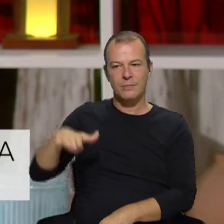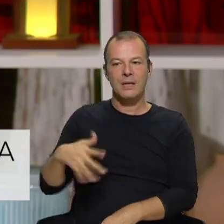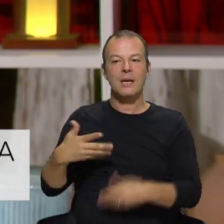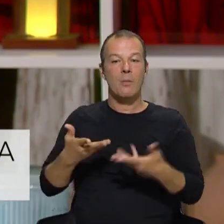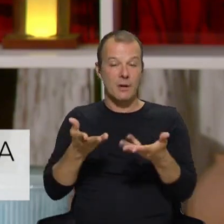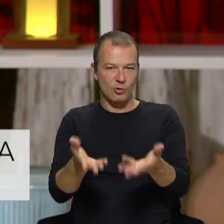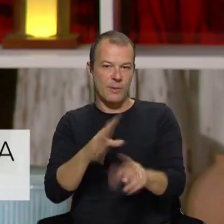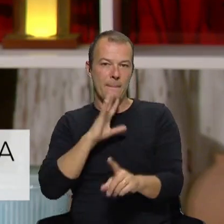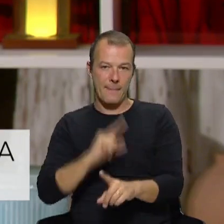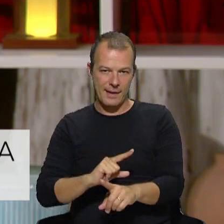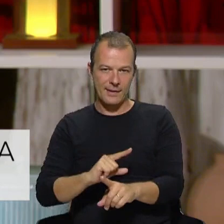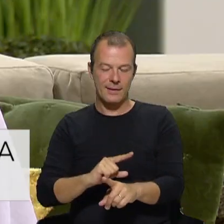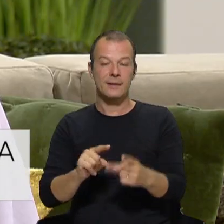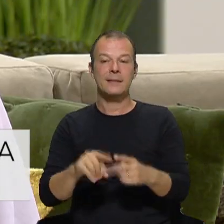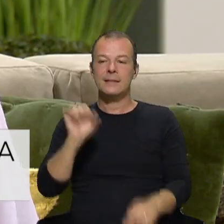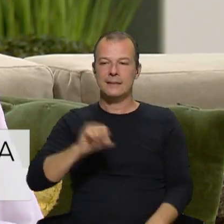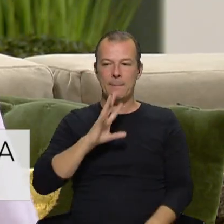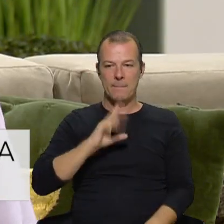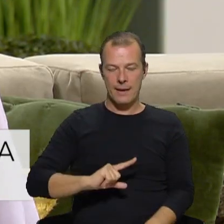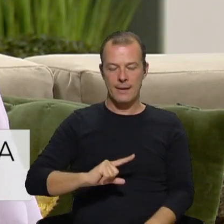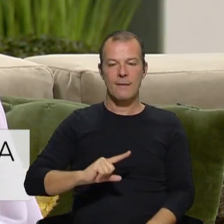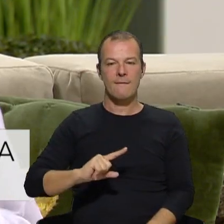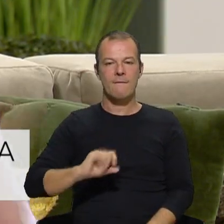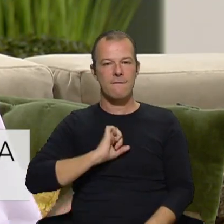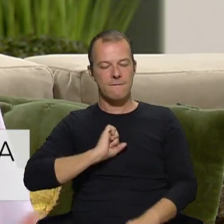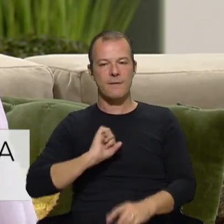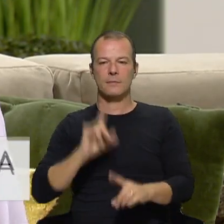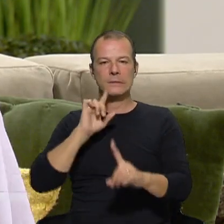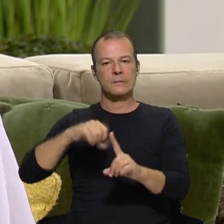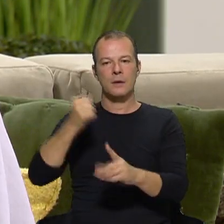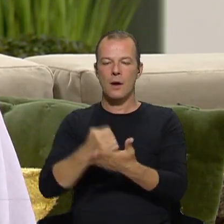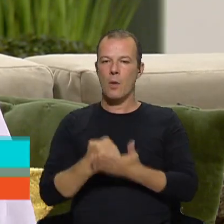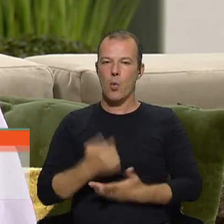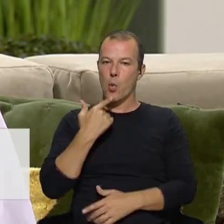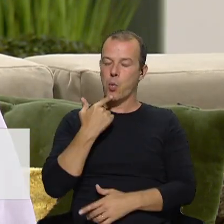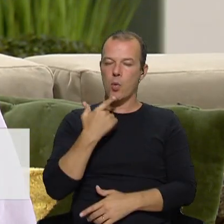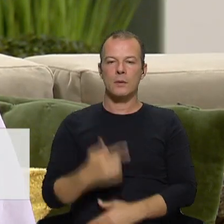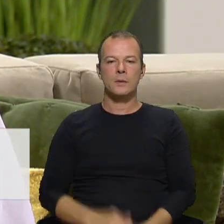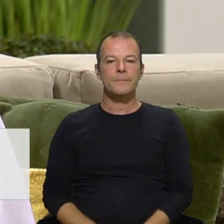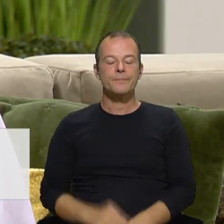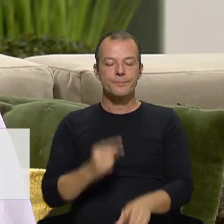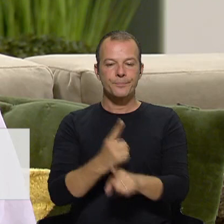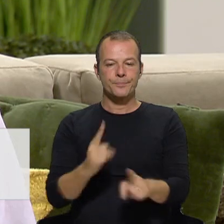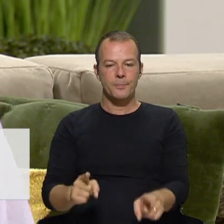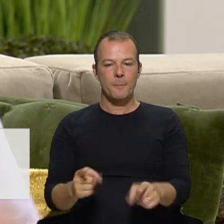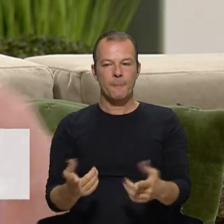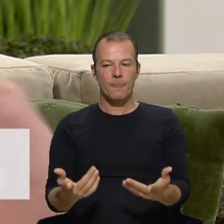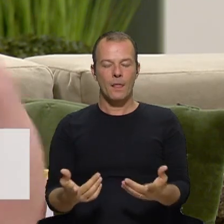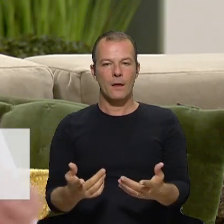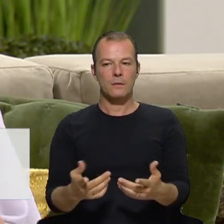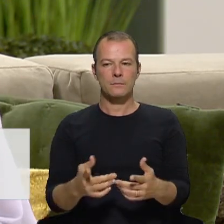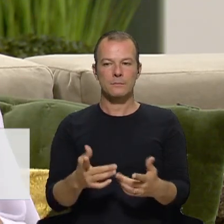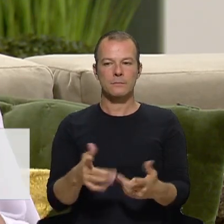mãe. Exatamente. A minha mãe, neste sentido, foi o meu pilar desde sempre, porque, portanto,